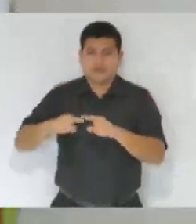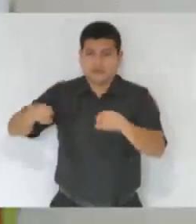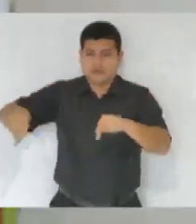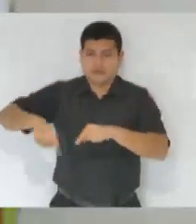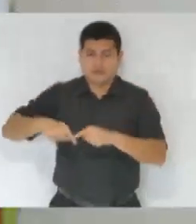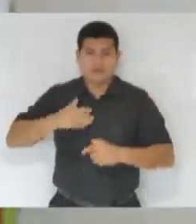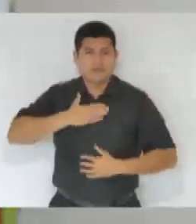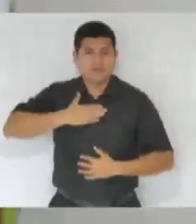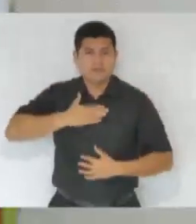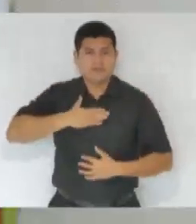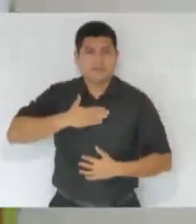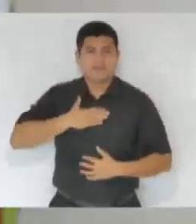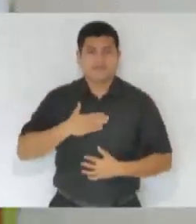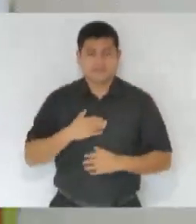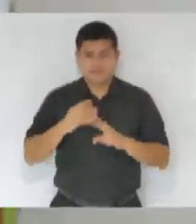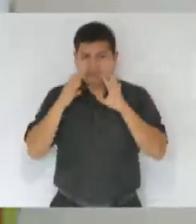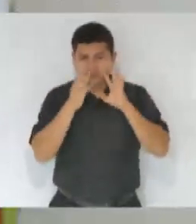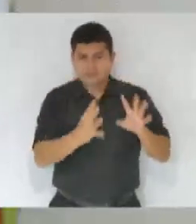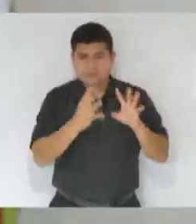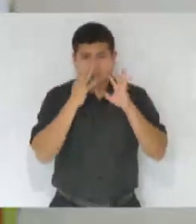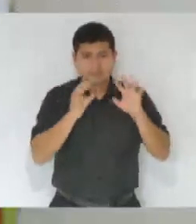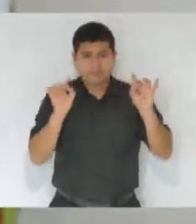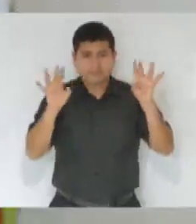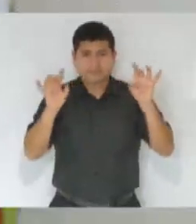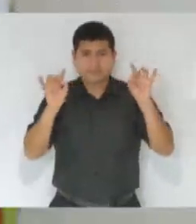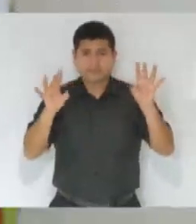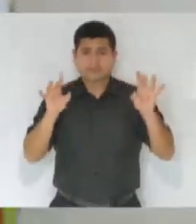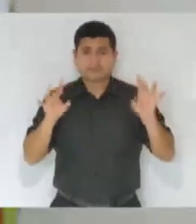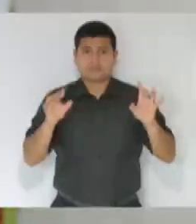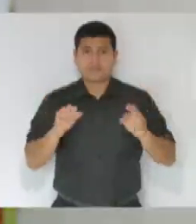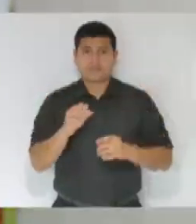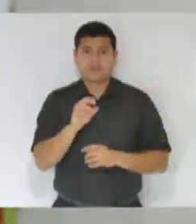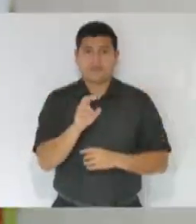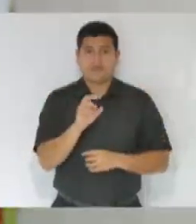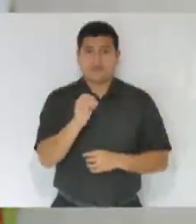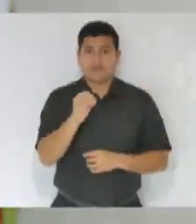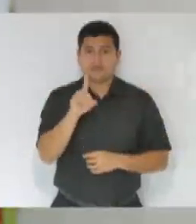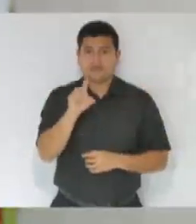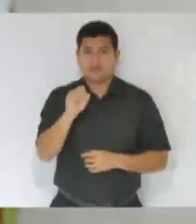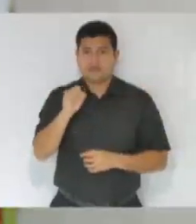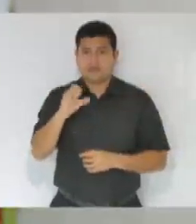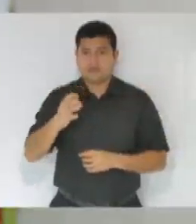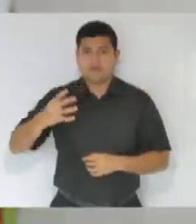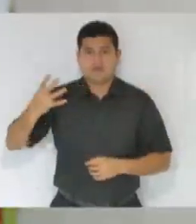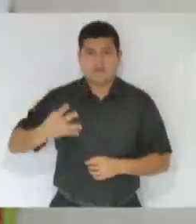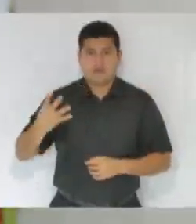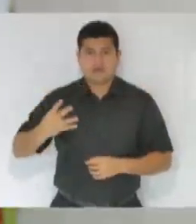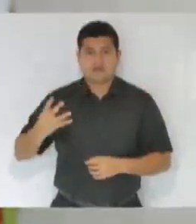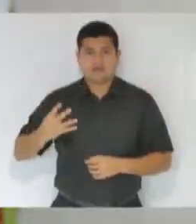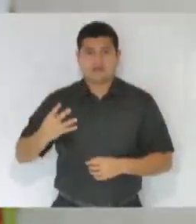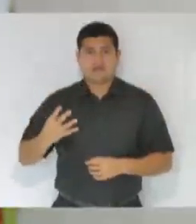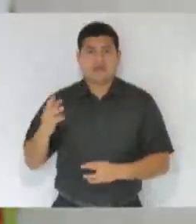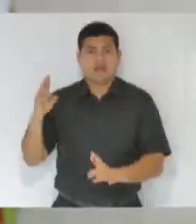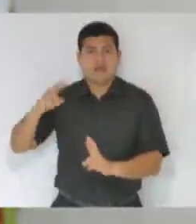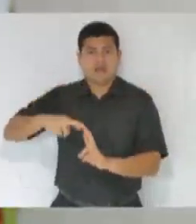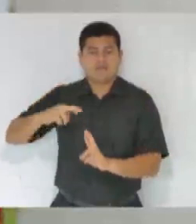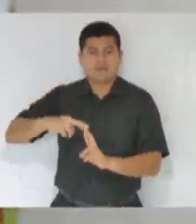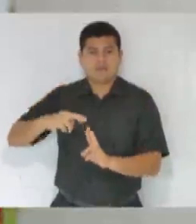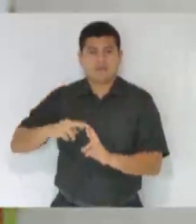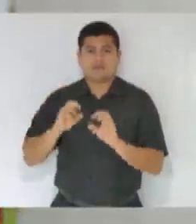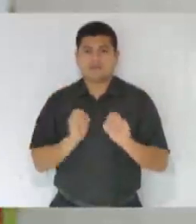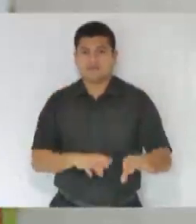estará muito atento, especialmente à ODS 4, referente à educação de